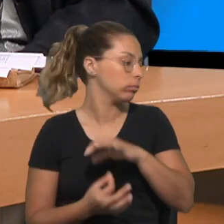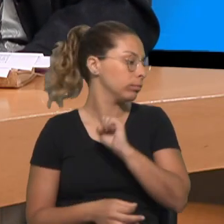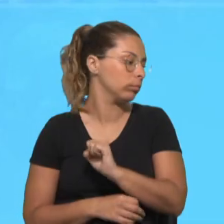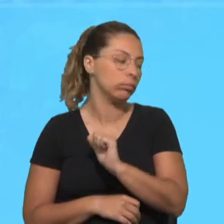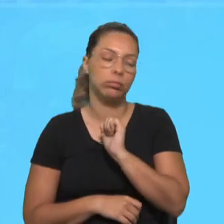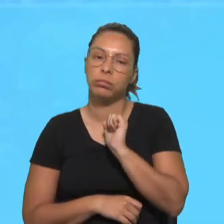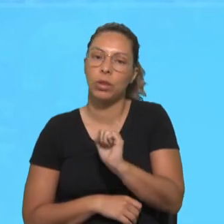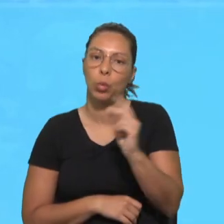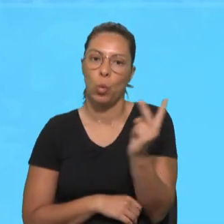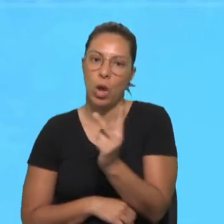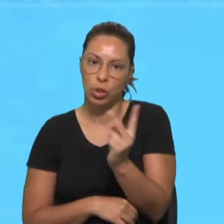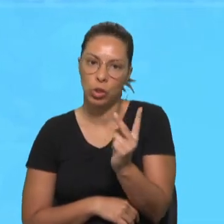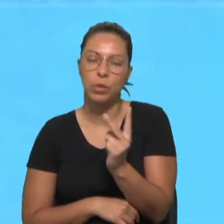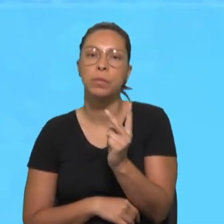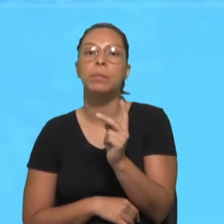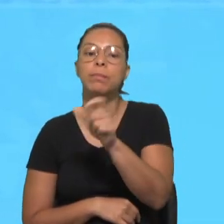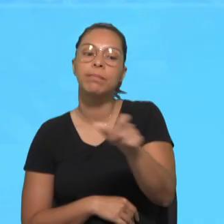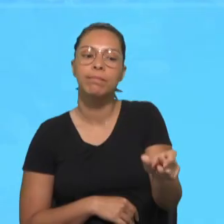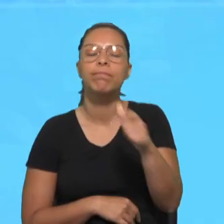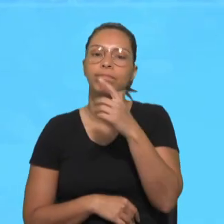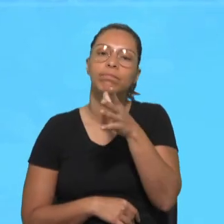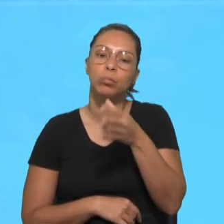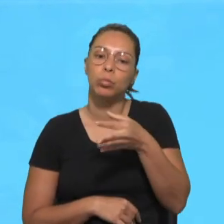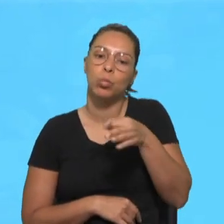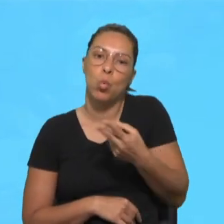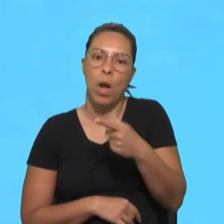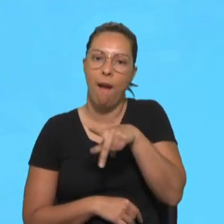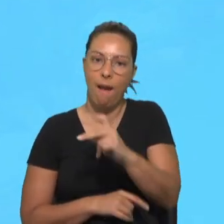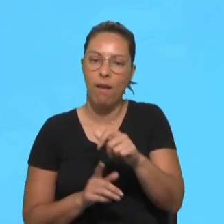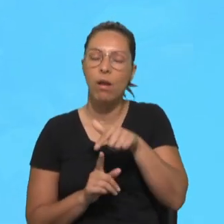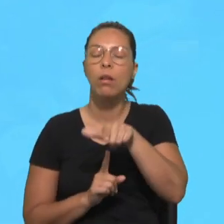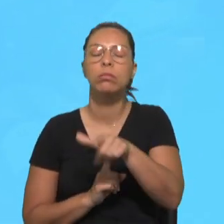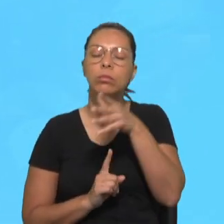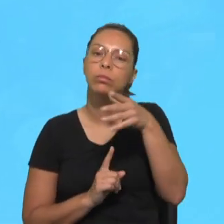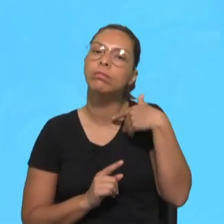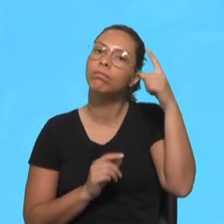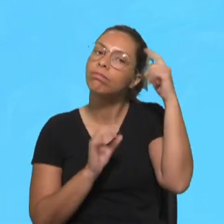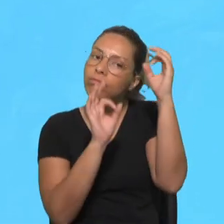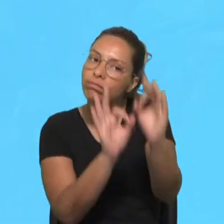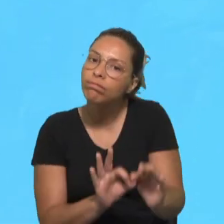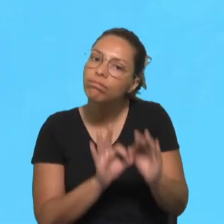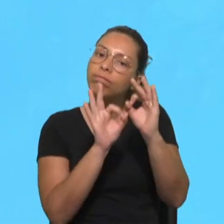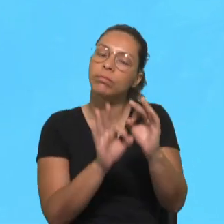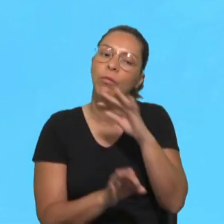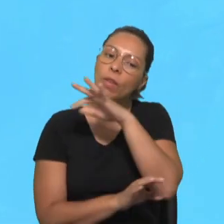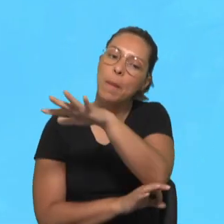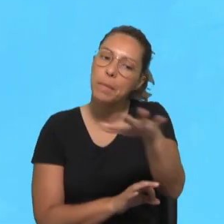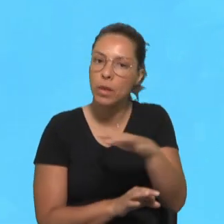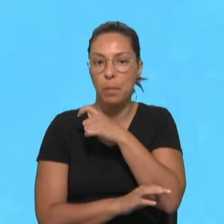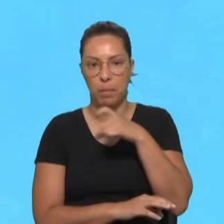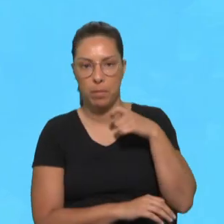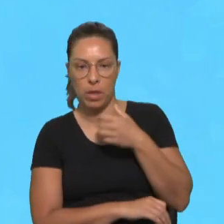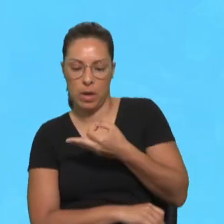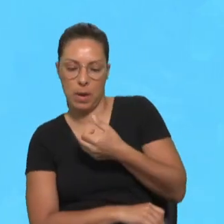apresentar também o Congresso Atravessados pelo Amor e pela Esperança, Cuidar as Famílias com o Padre Brás. Este congresso